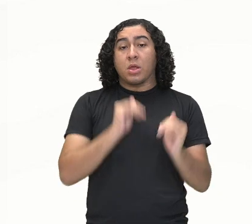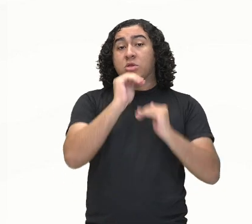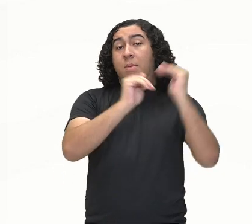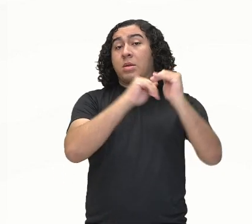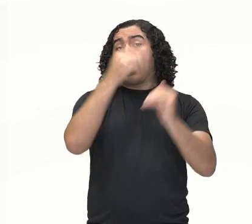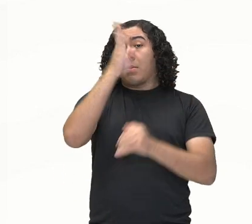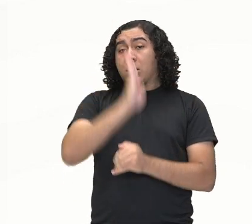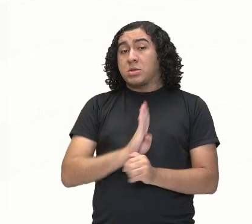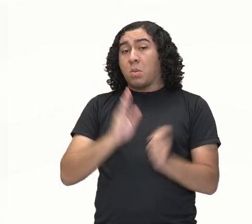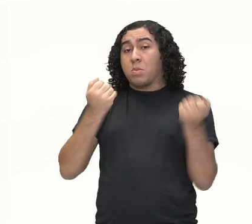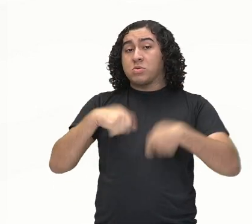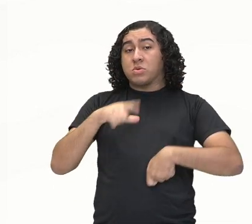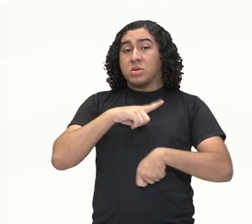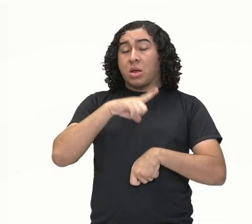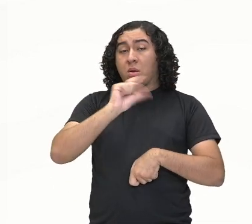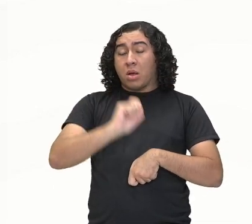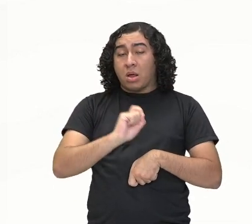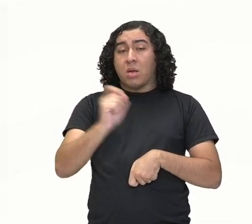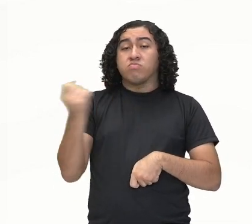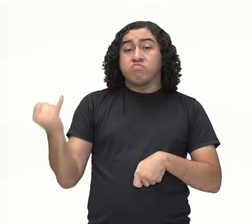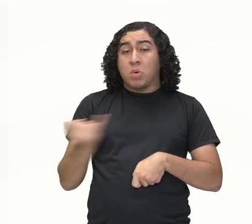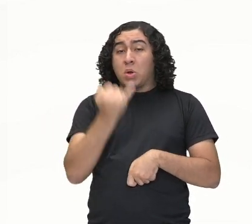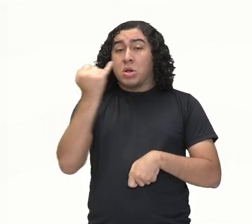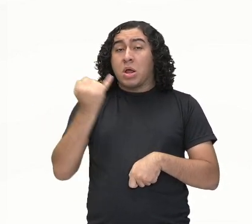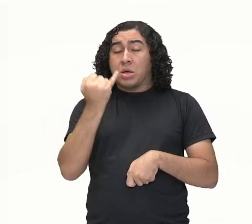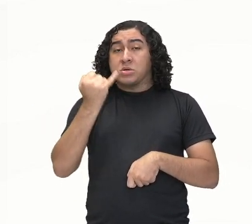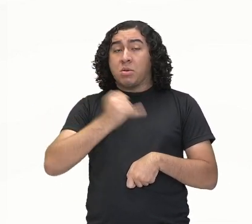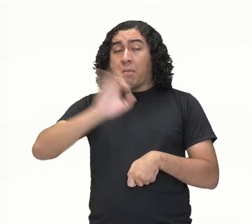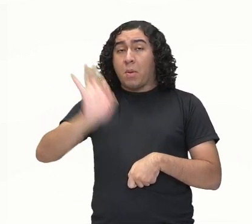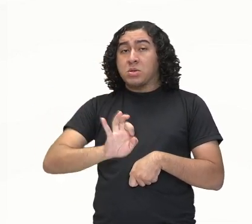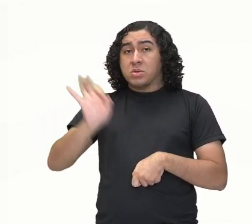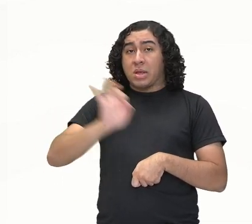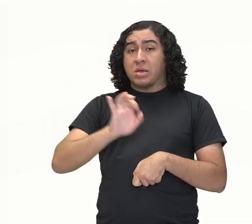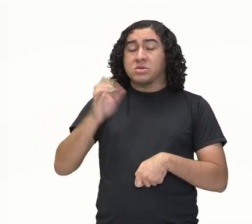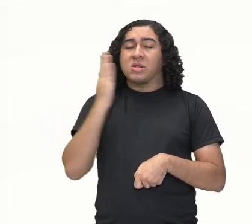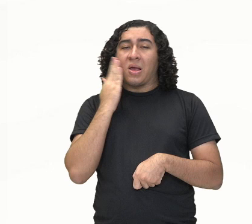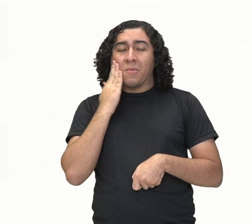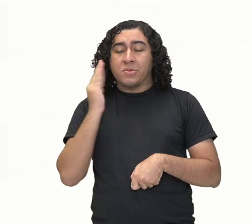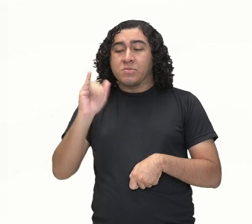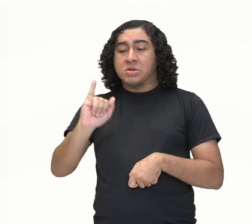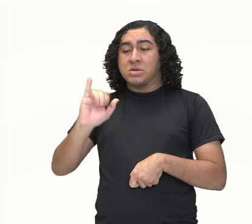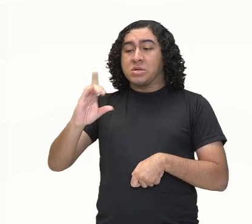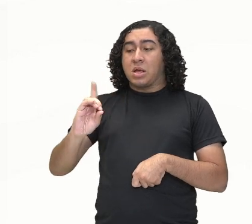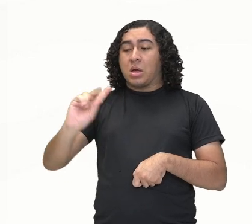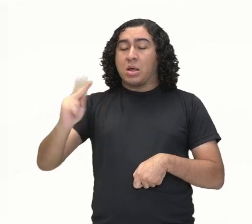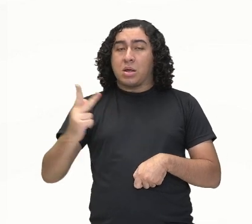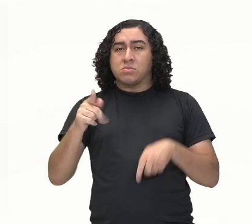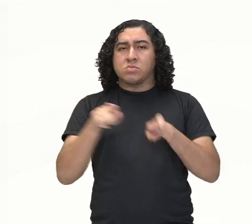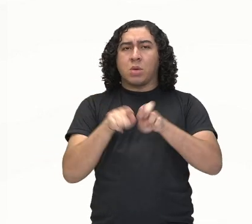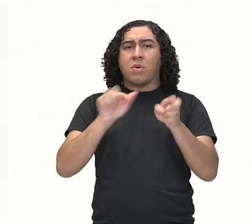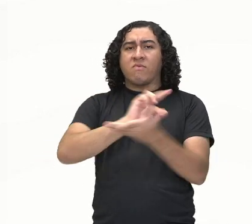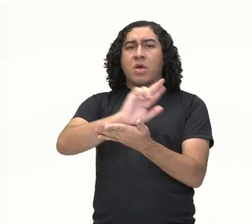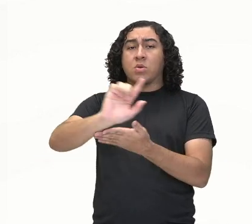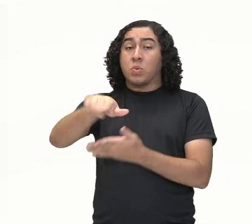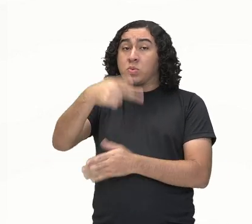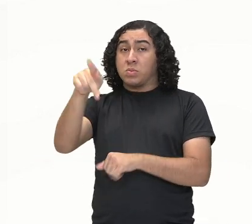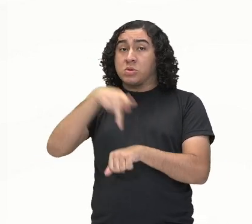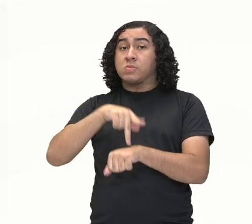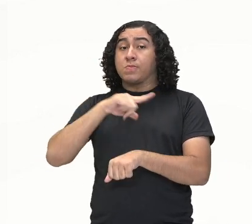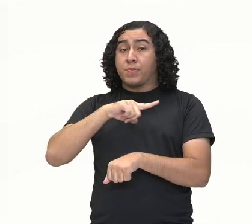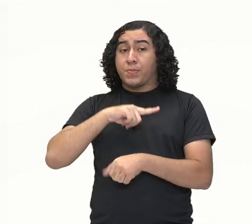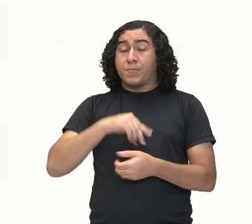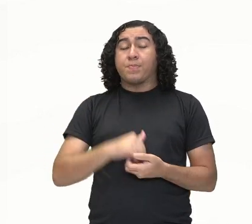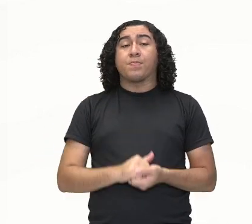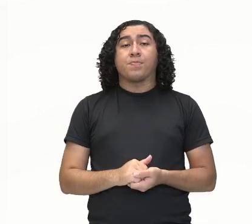pode ser medido segundo um importante indicador, né, que vimos aí, o IDH, assim como de outros países também, né?